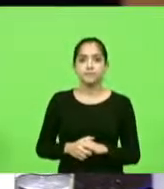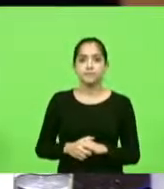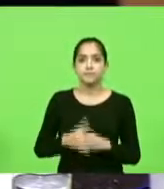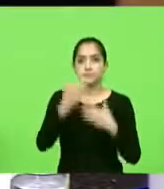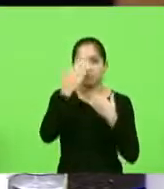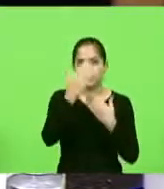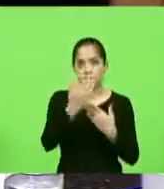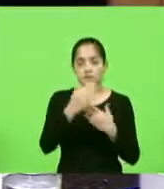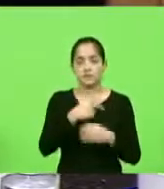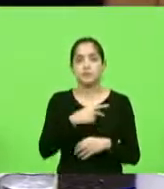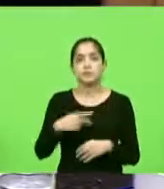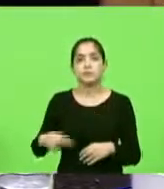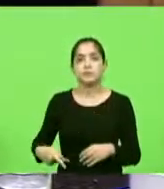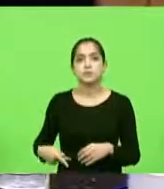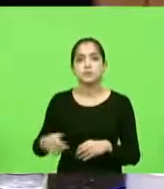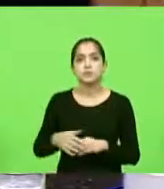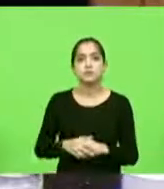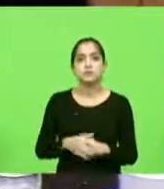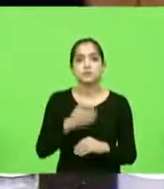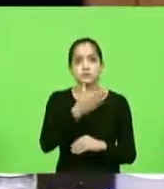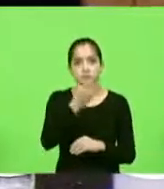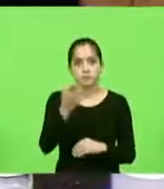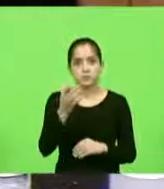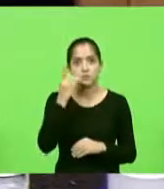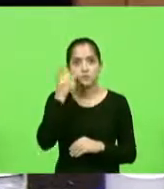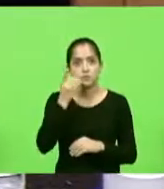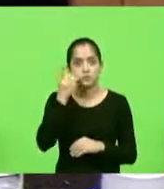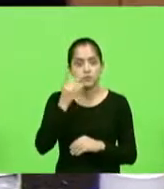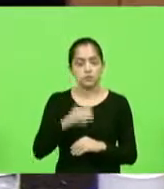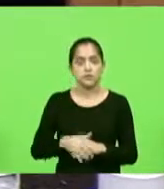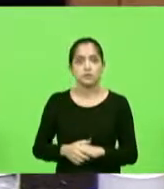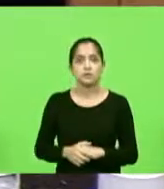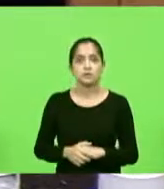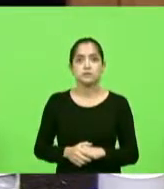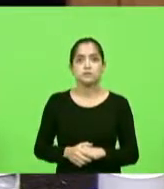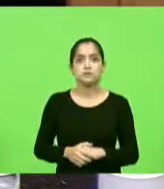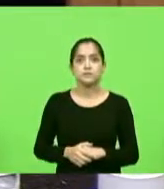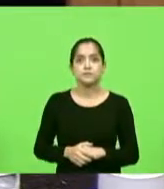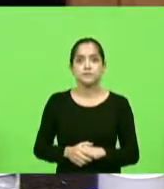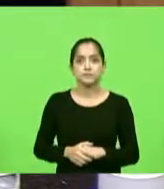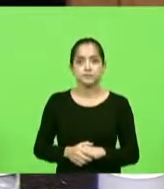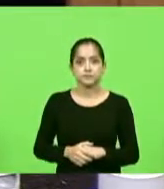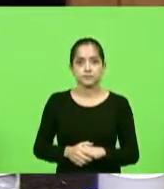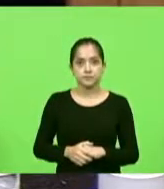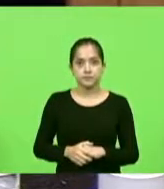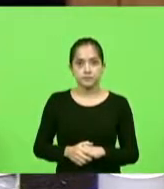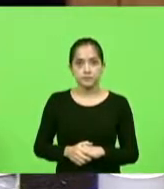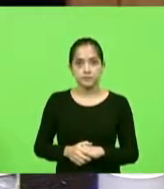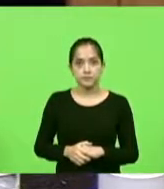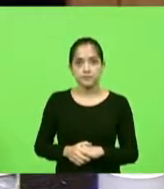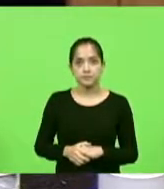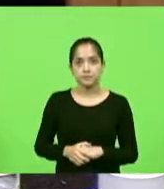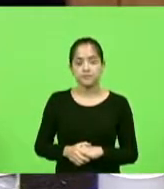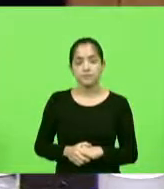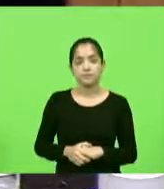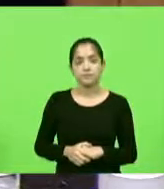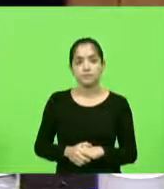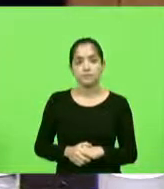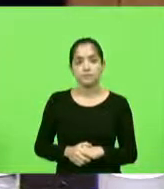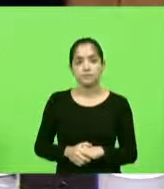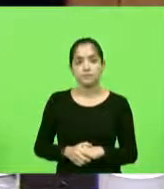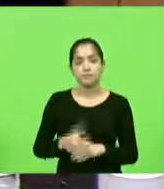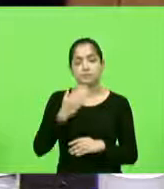presidente. Deputado Mauro de Nadal, reafirmo votos de apreço e estima, Vossa Excelência, mesa diretora, nobres deputados.